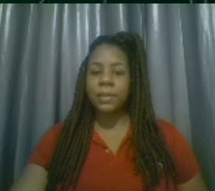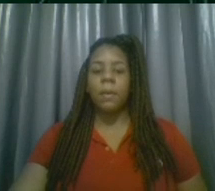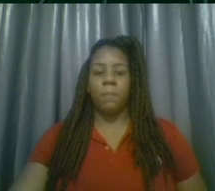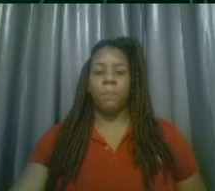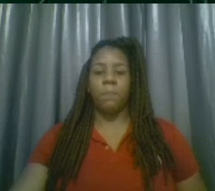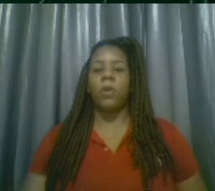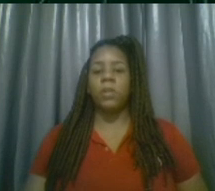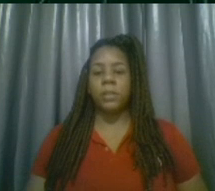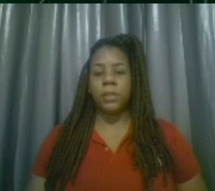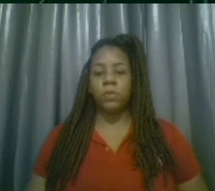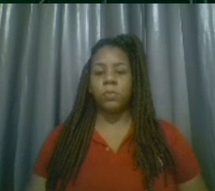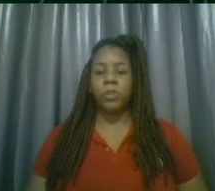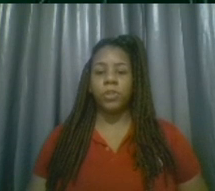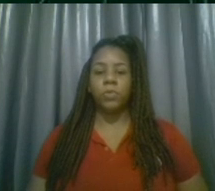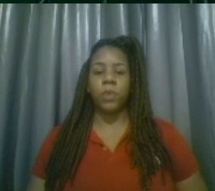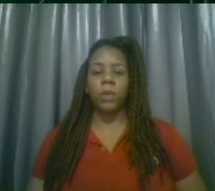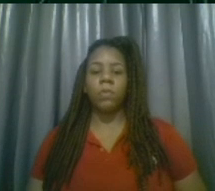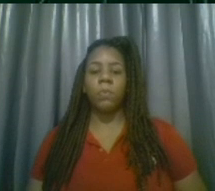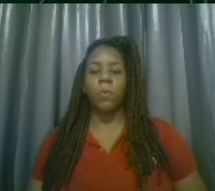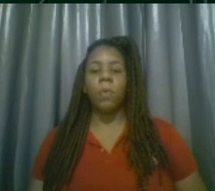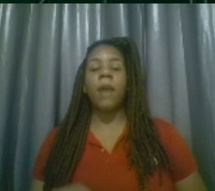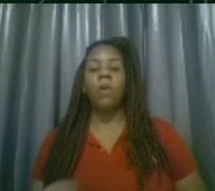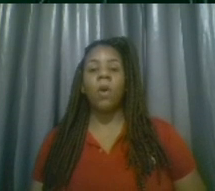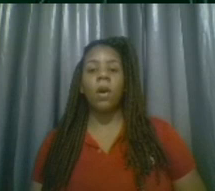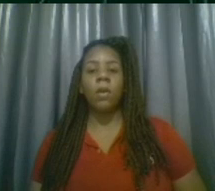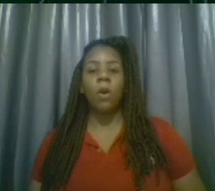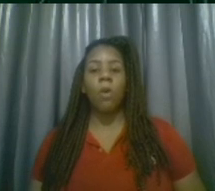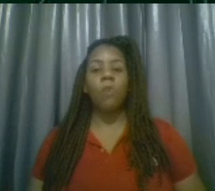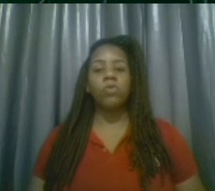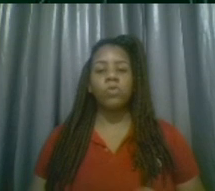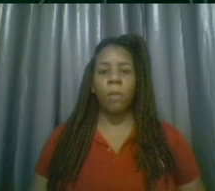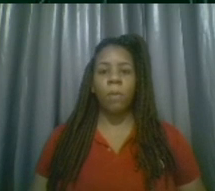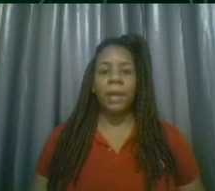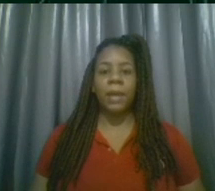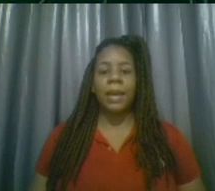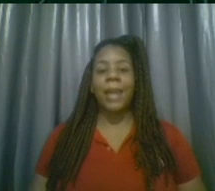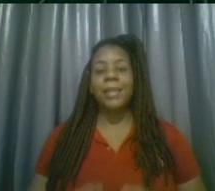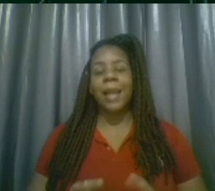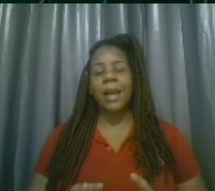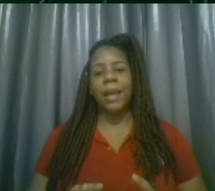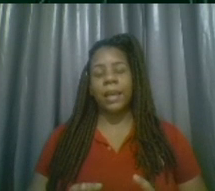Mas pode ser substituído por maior ou soma.